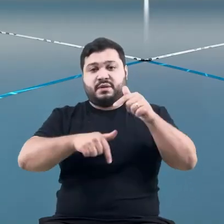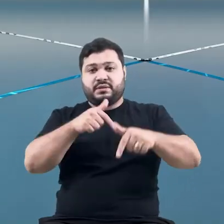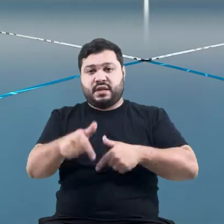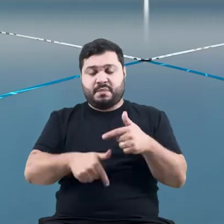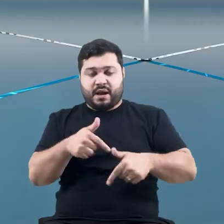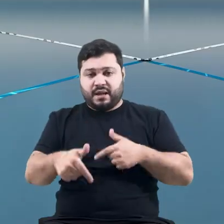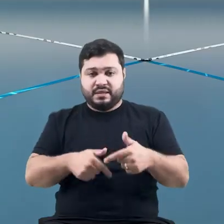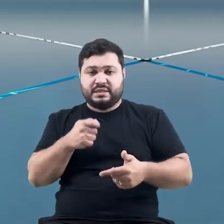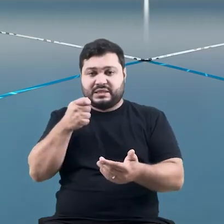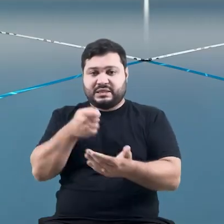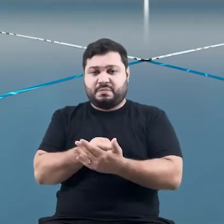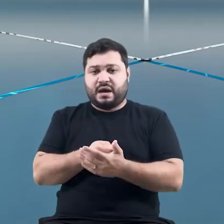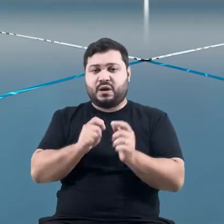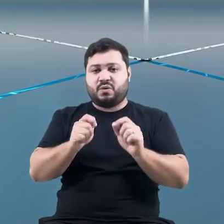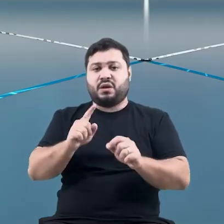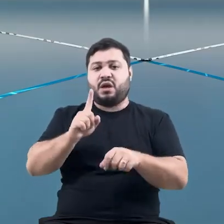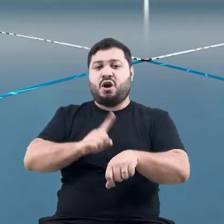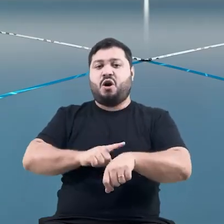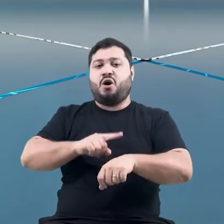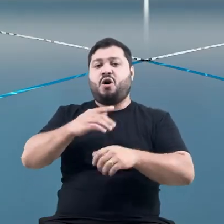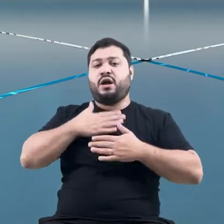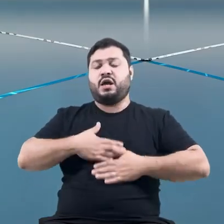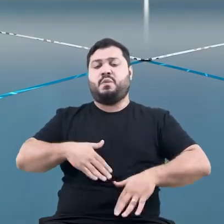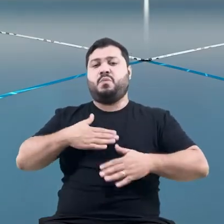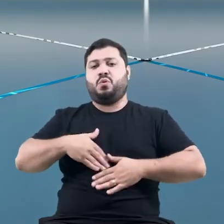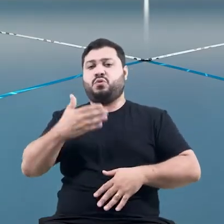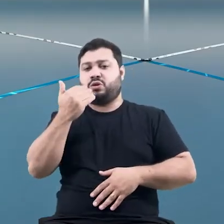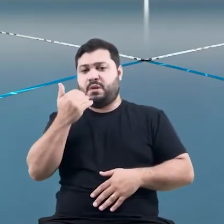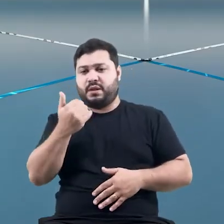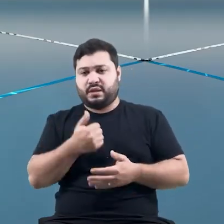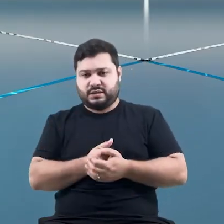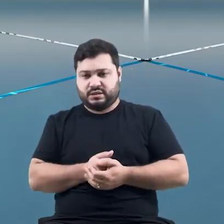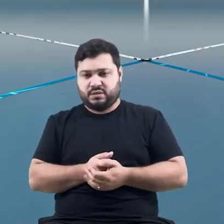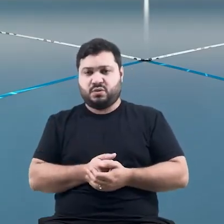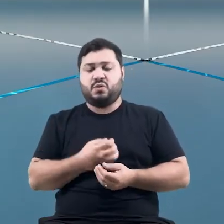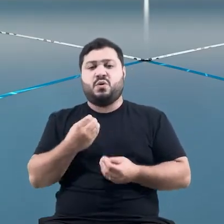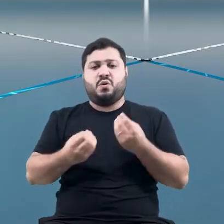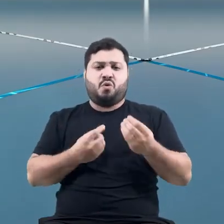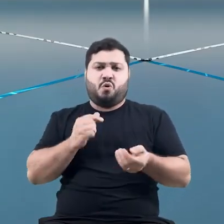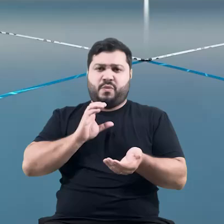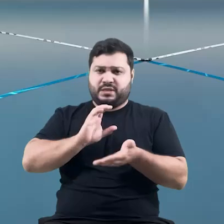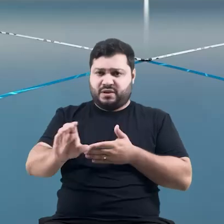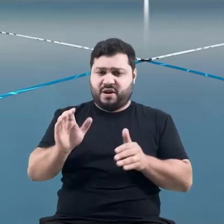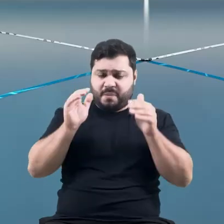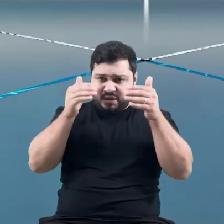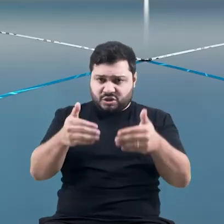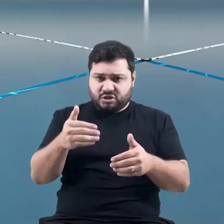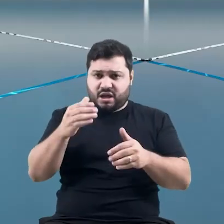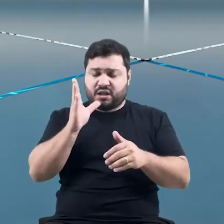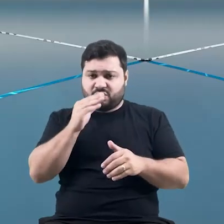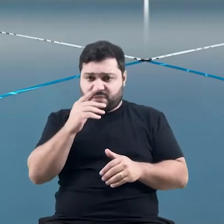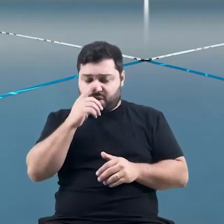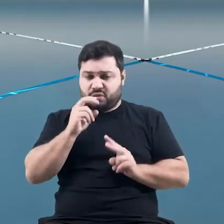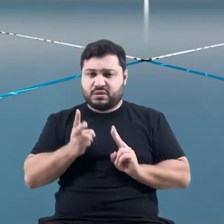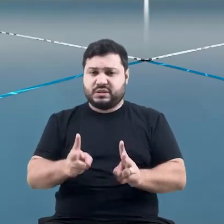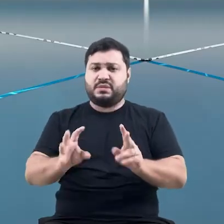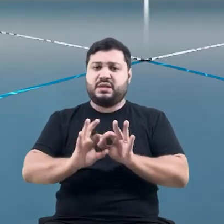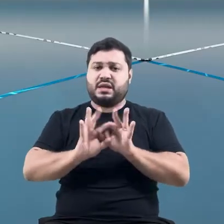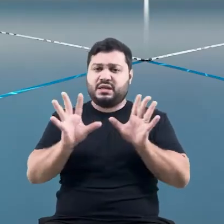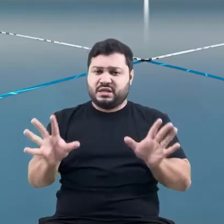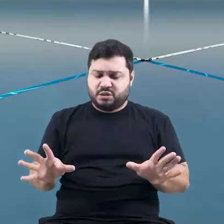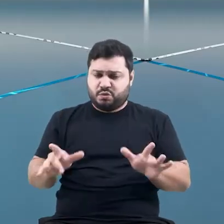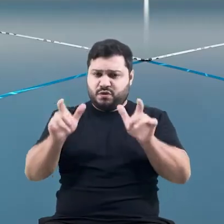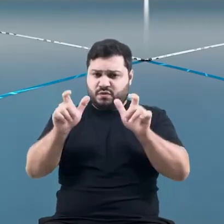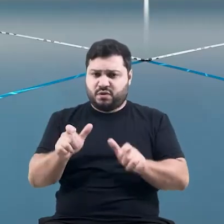verbas trabalhistas pagas a título de hora, repouso ou alimentação. Como essa verba é destinada ao trabalhador que se